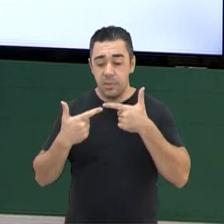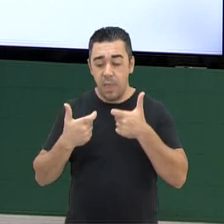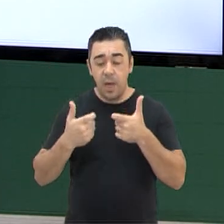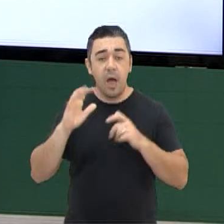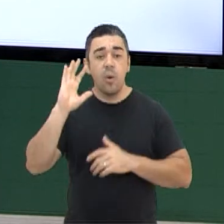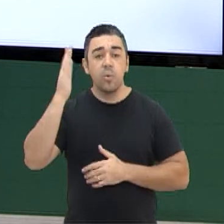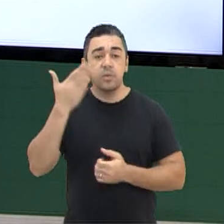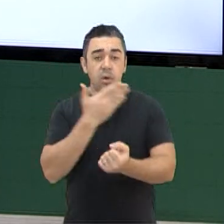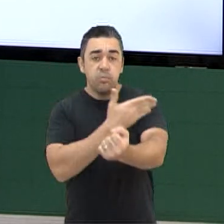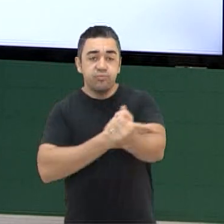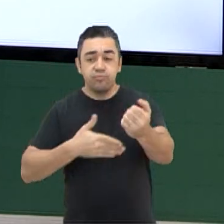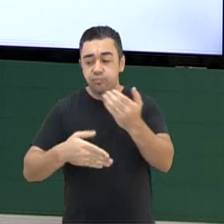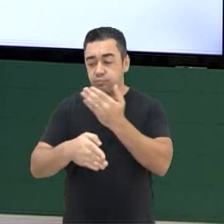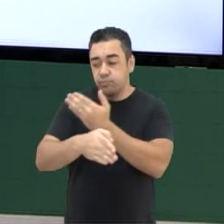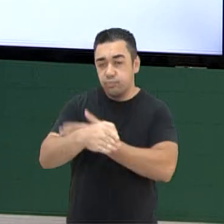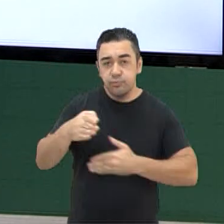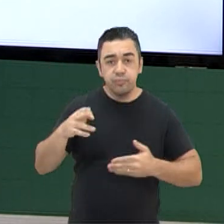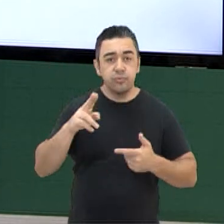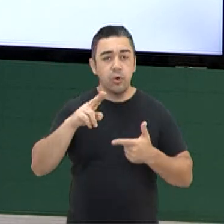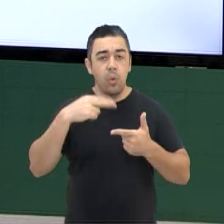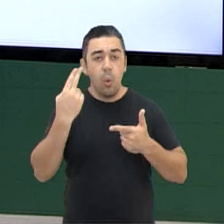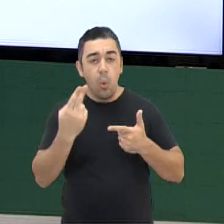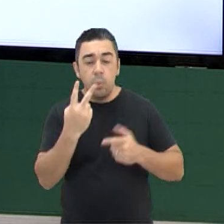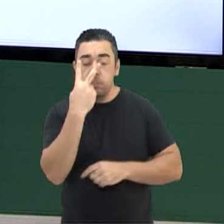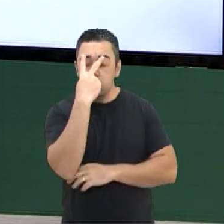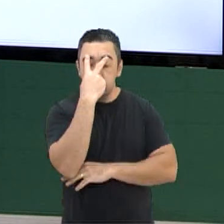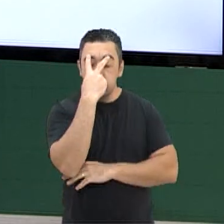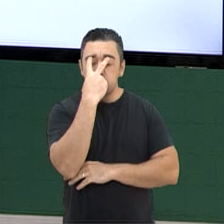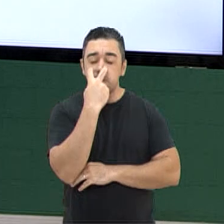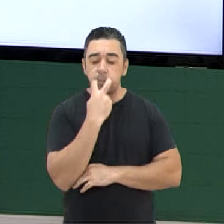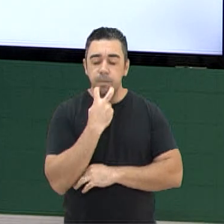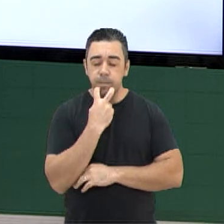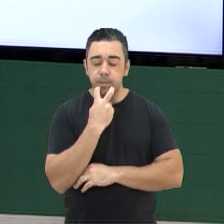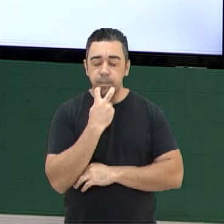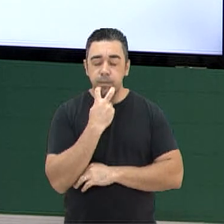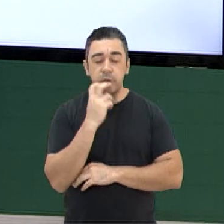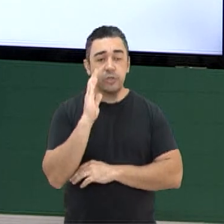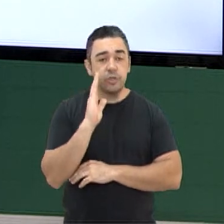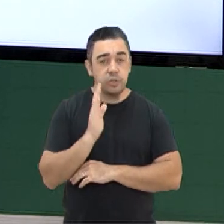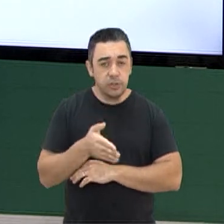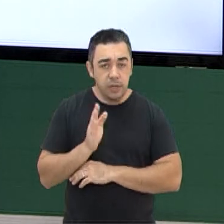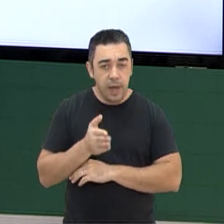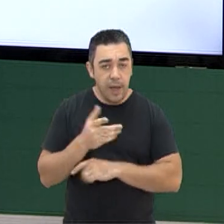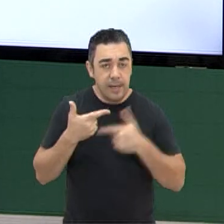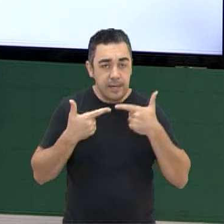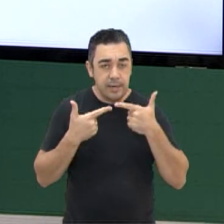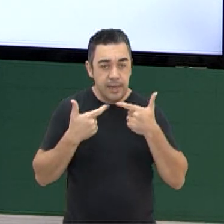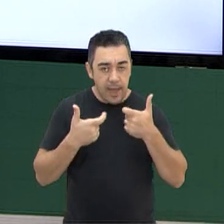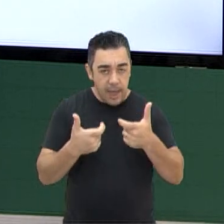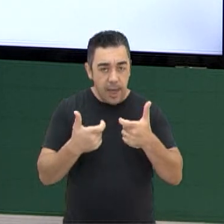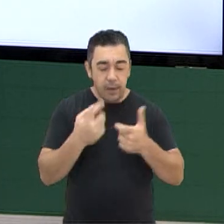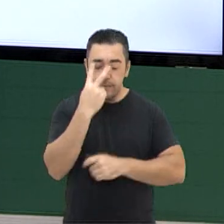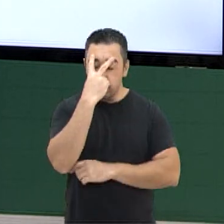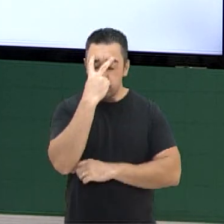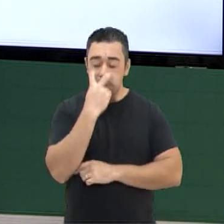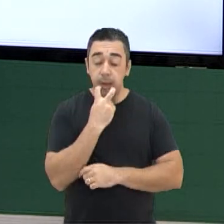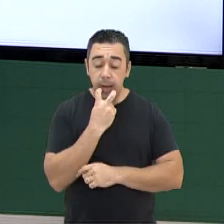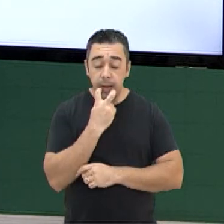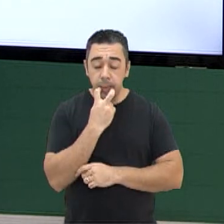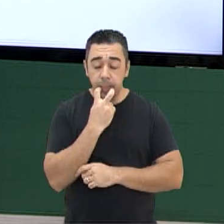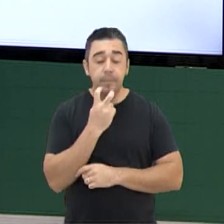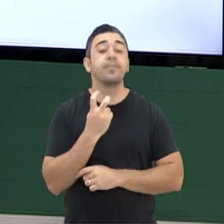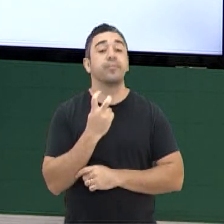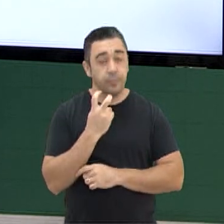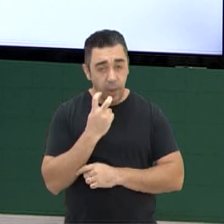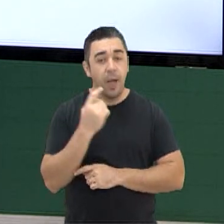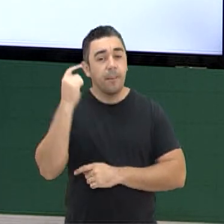Qual mutilação era essa? A cegueira. Então, os veteranos de guerra que ficaram cegos durante o conflito,